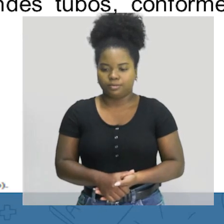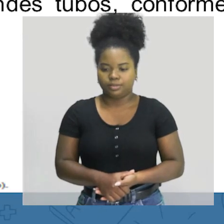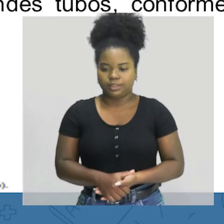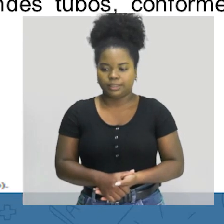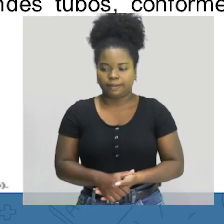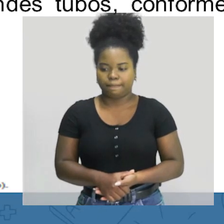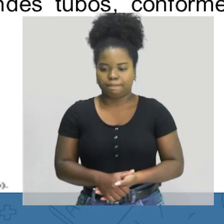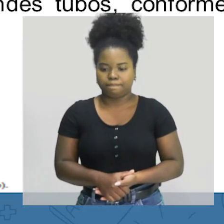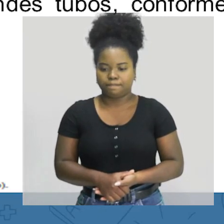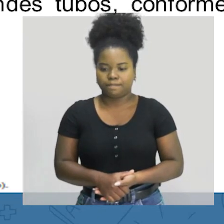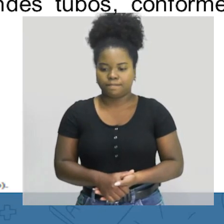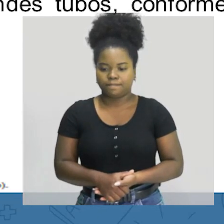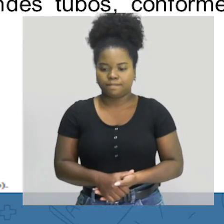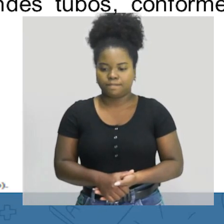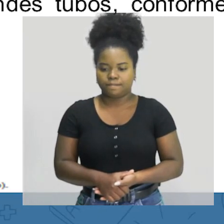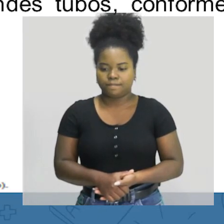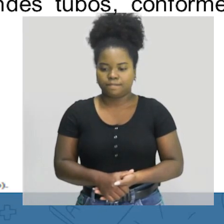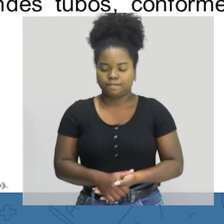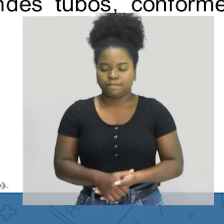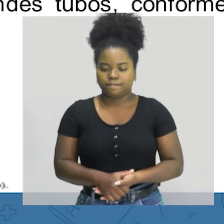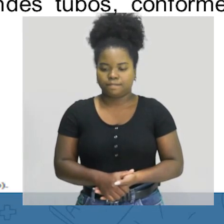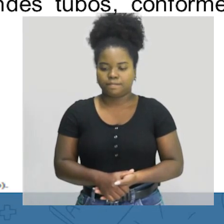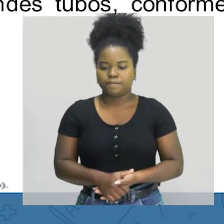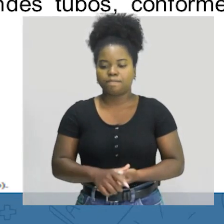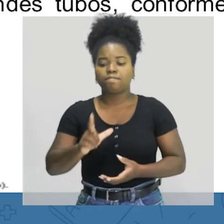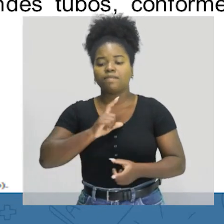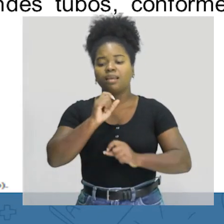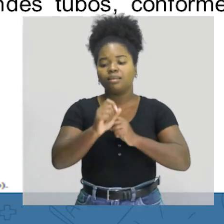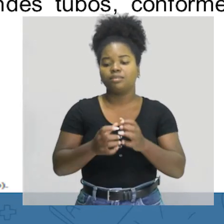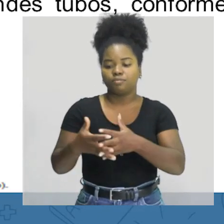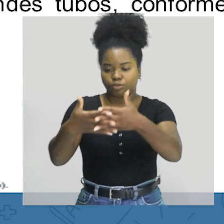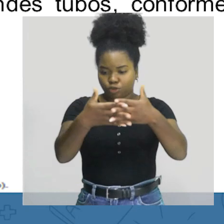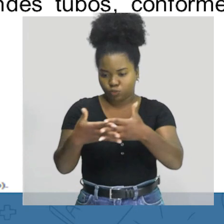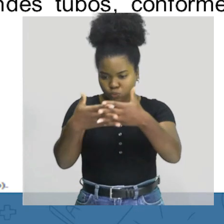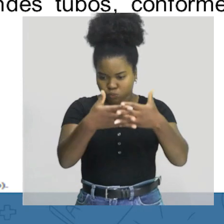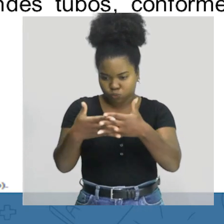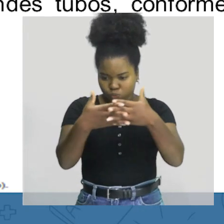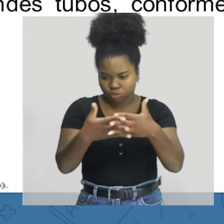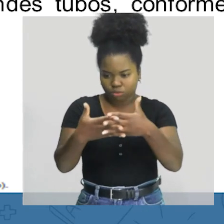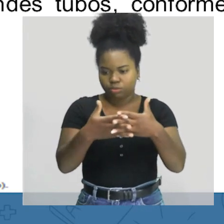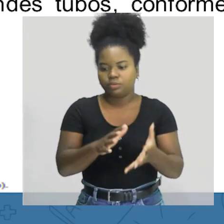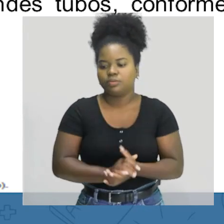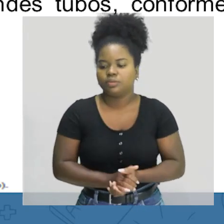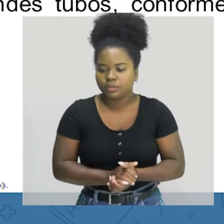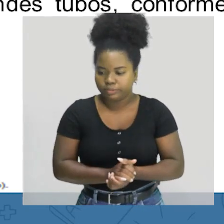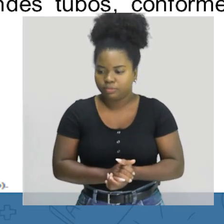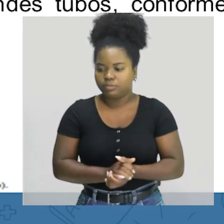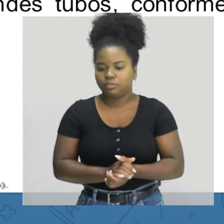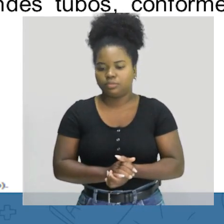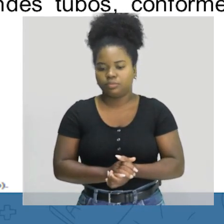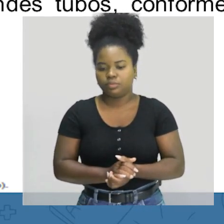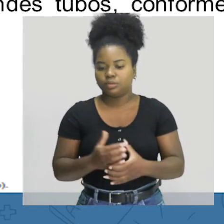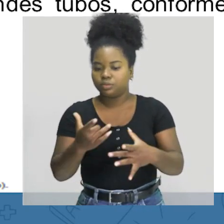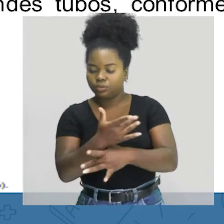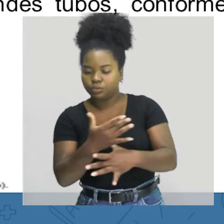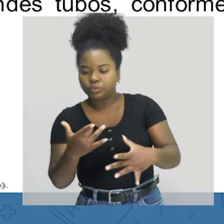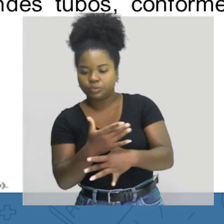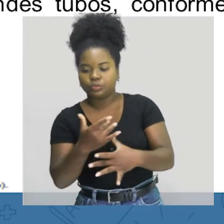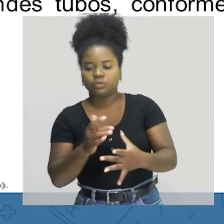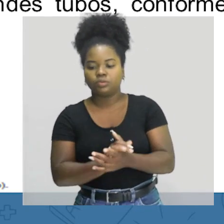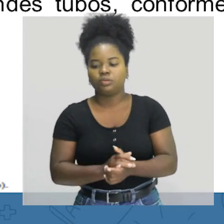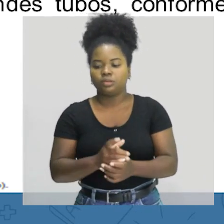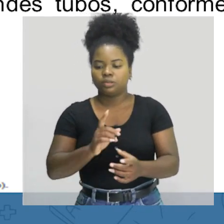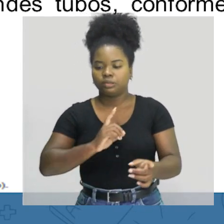quando feito em vias urbanas. Caminhão entala em viaduto no centro. Viaduto do cruzamento das